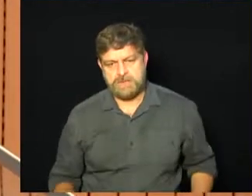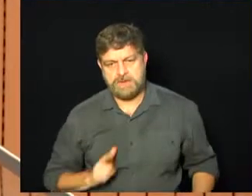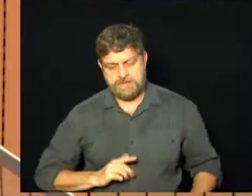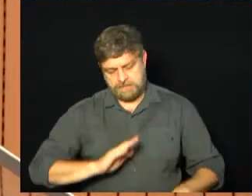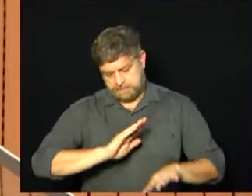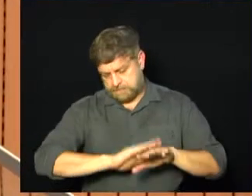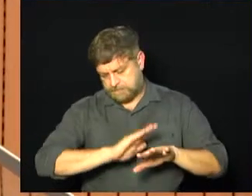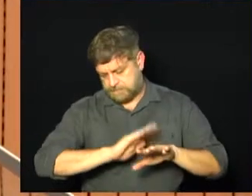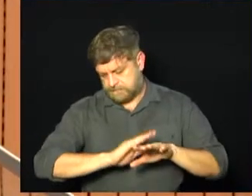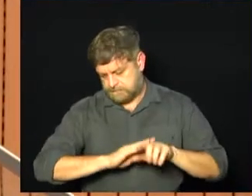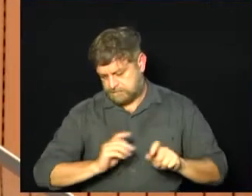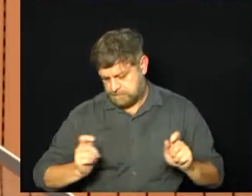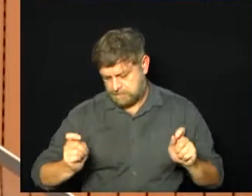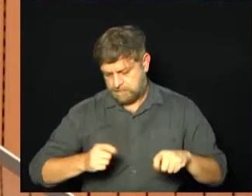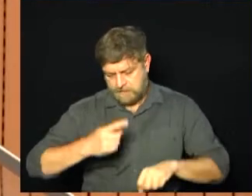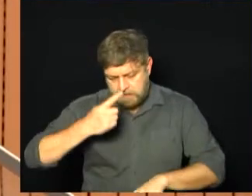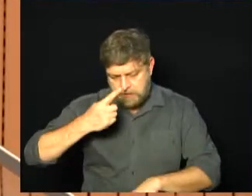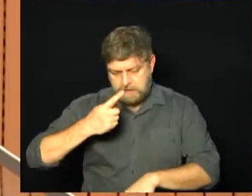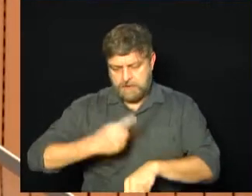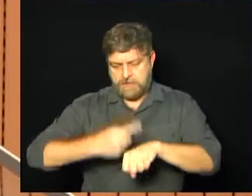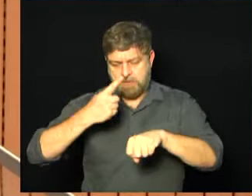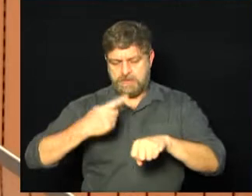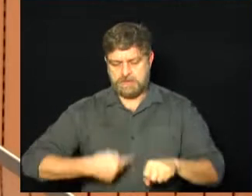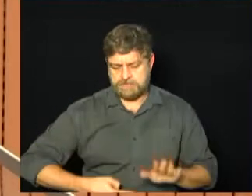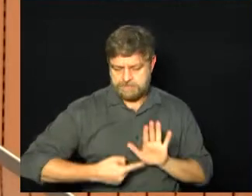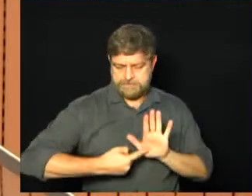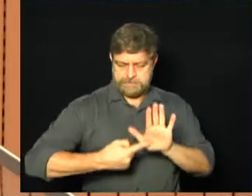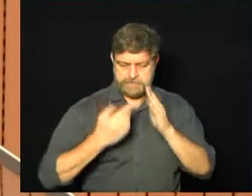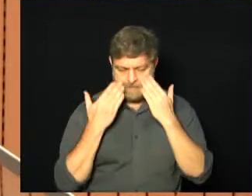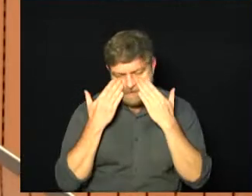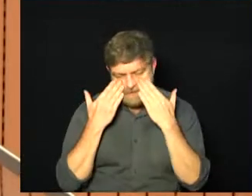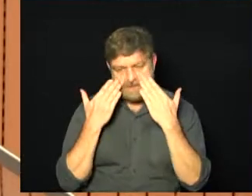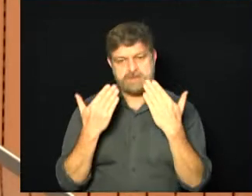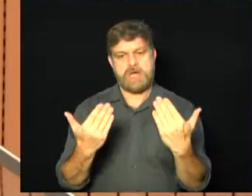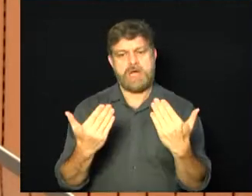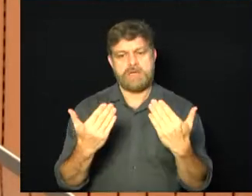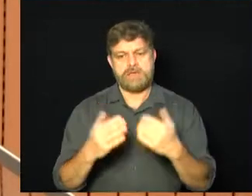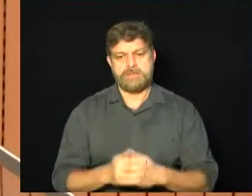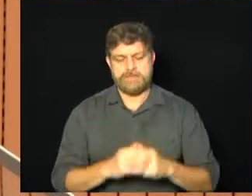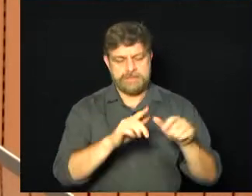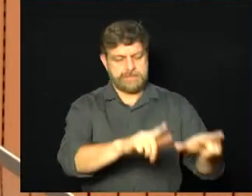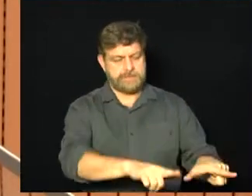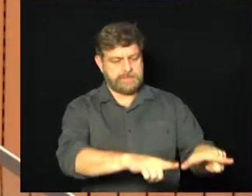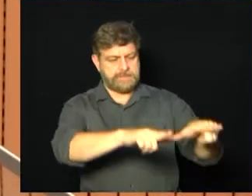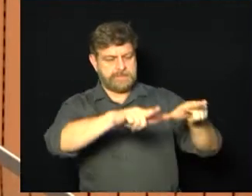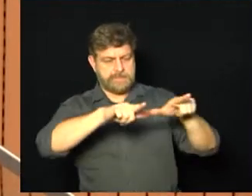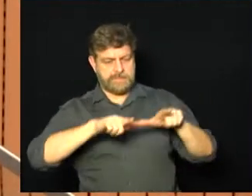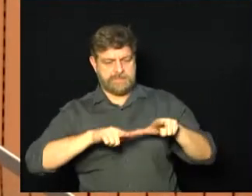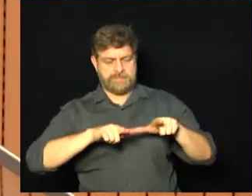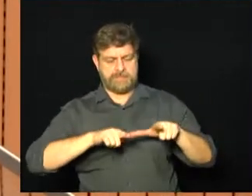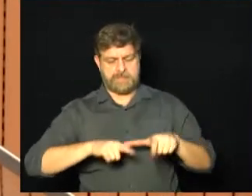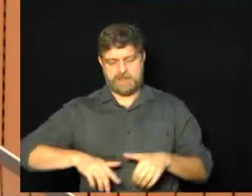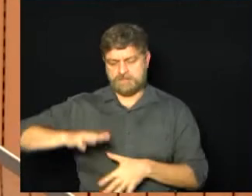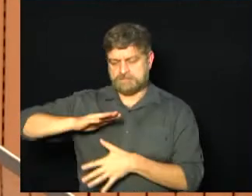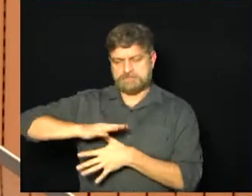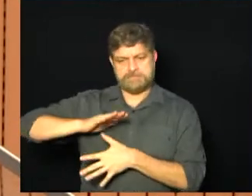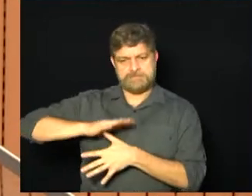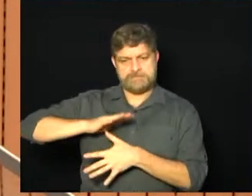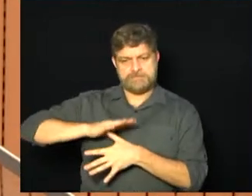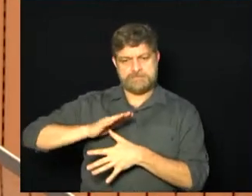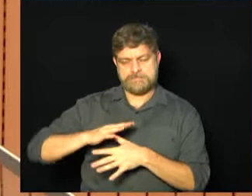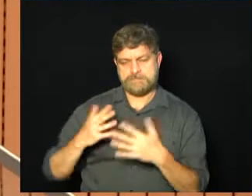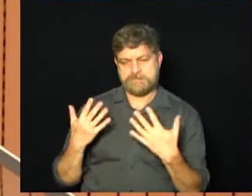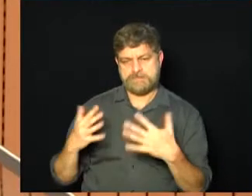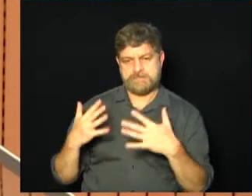tornarem possível este momento de destaque, o recebimento do diploma de honra ao mérito por